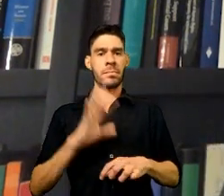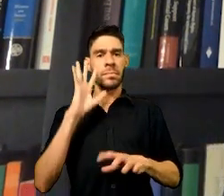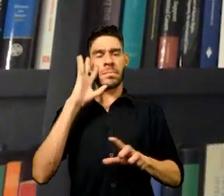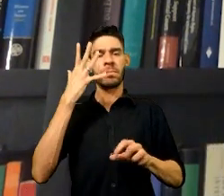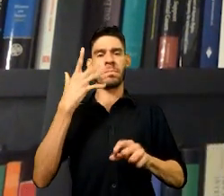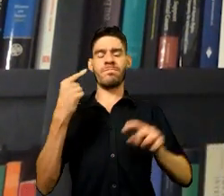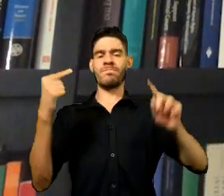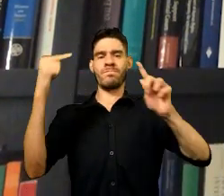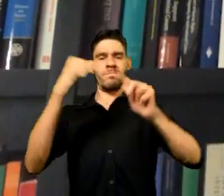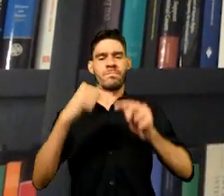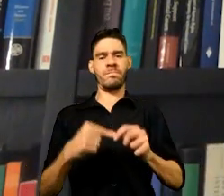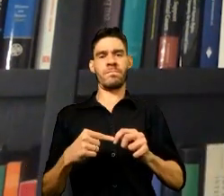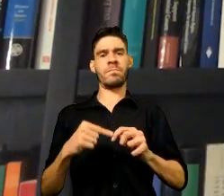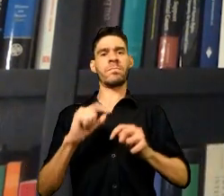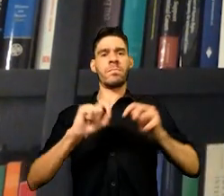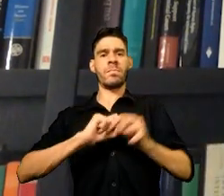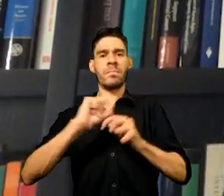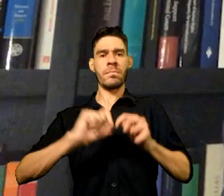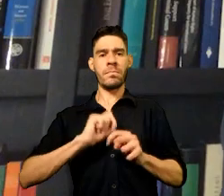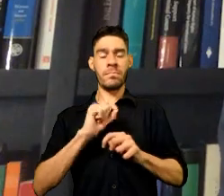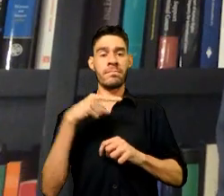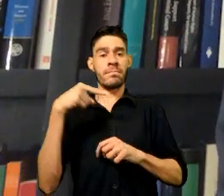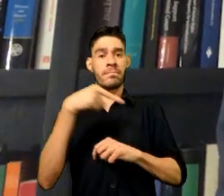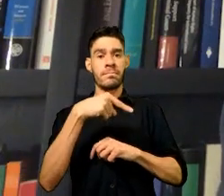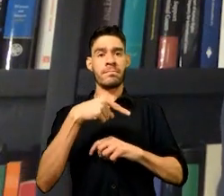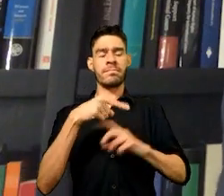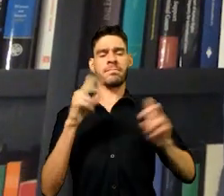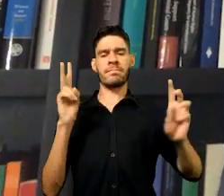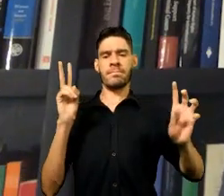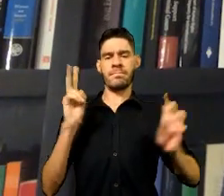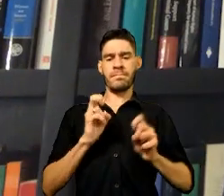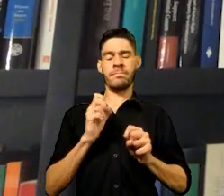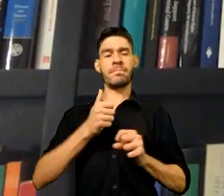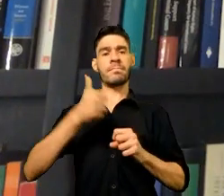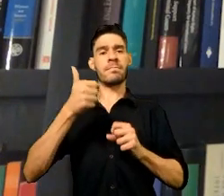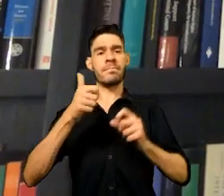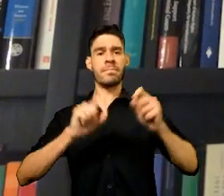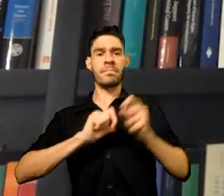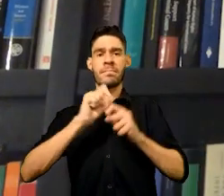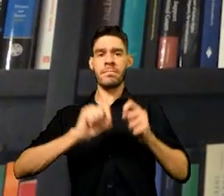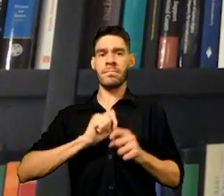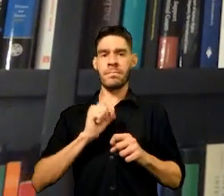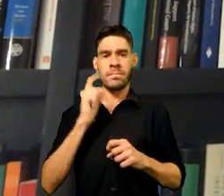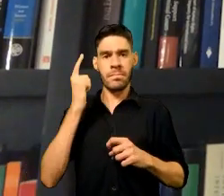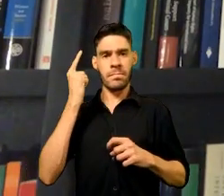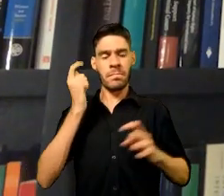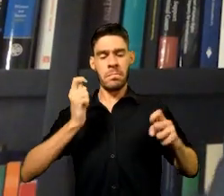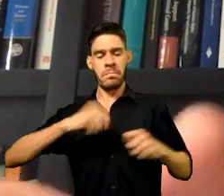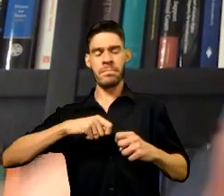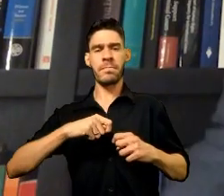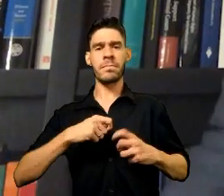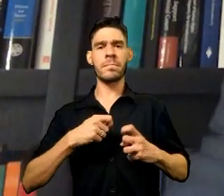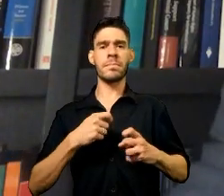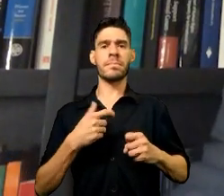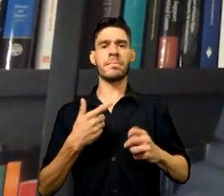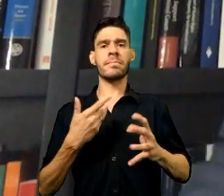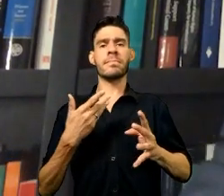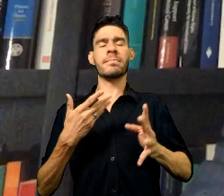e conclusões a respeito deste ato. Acho que a primeira questão que nós poderíamos